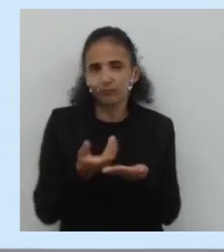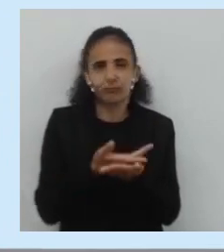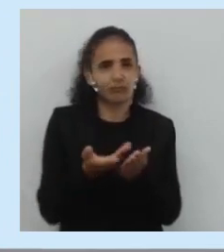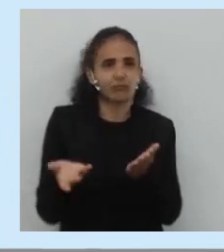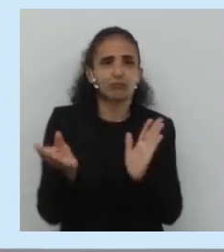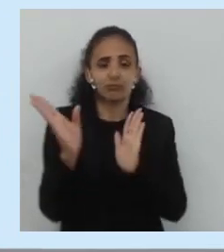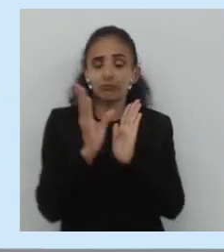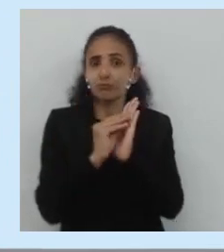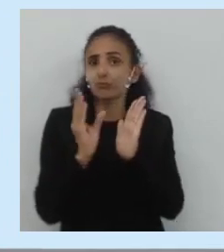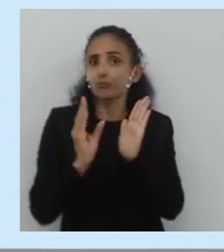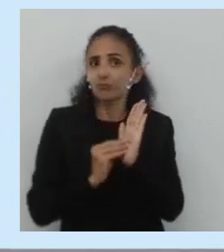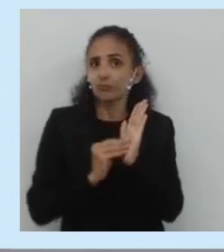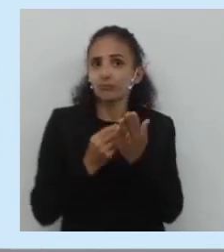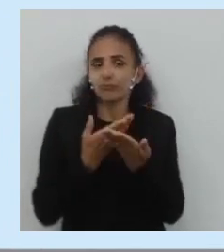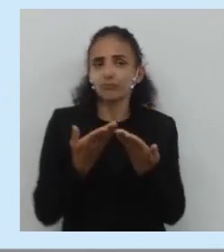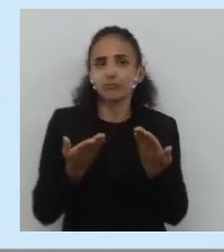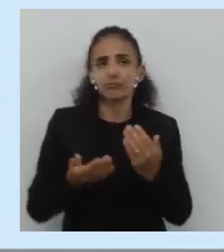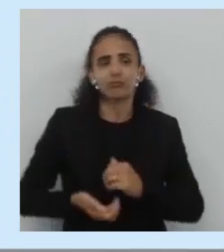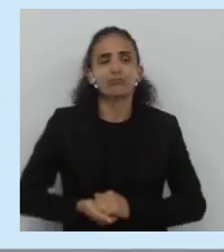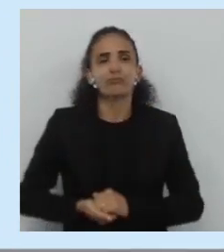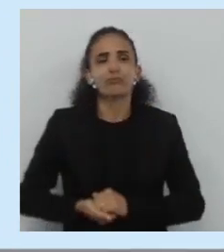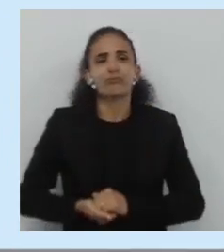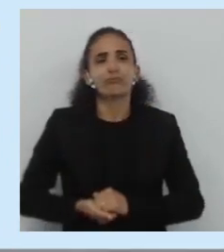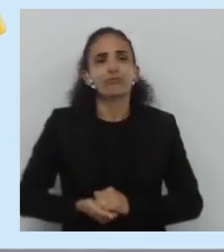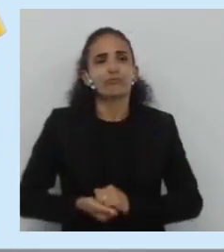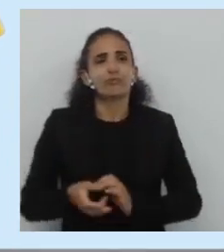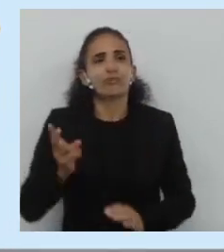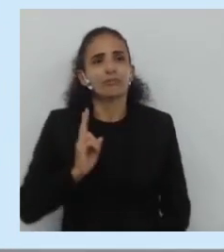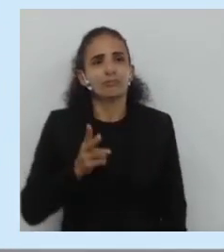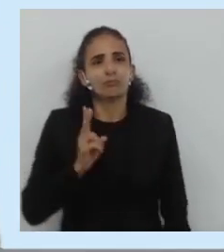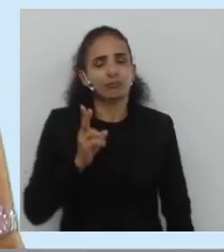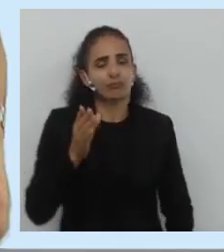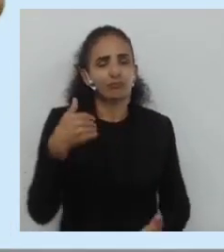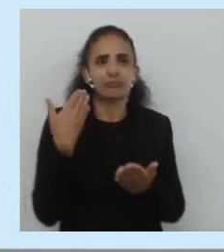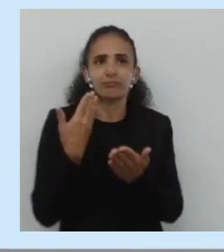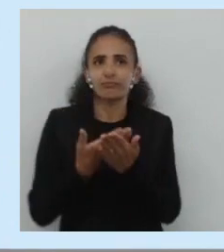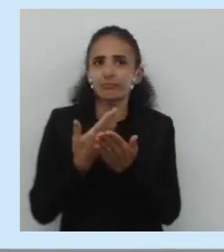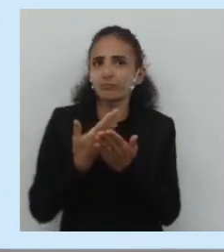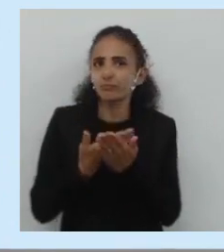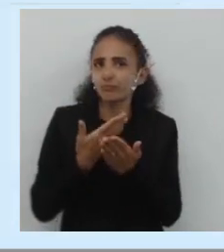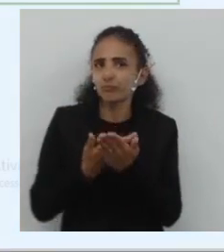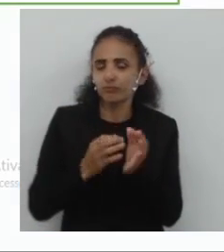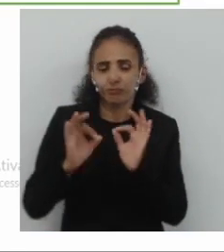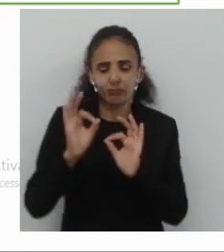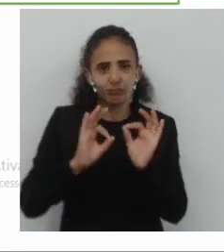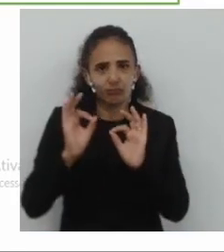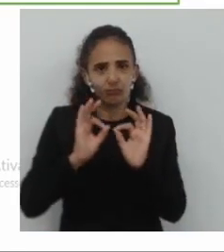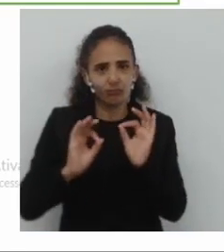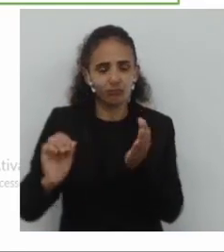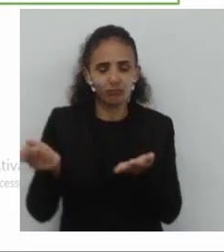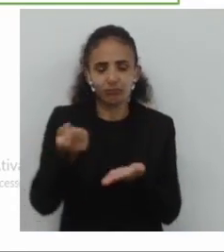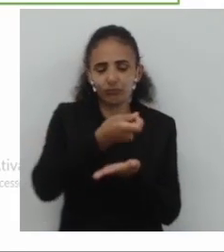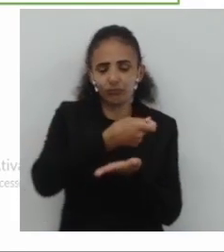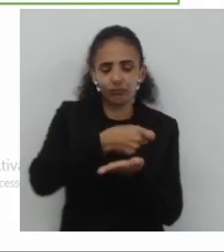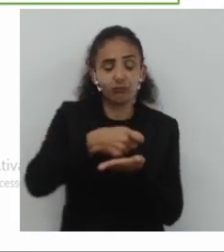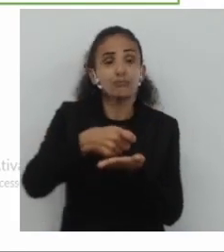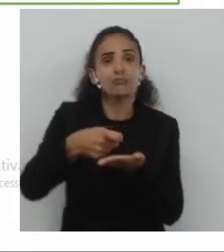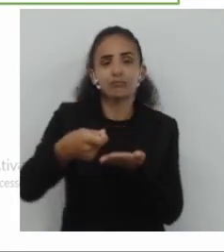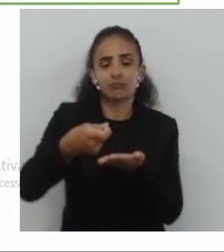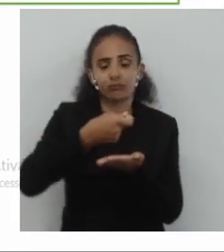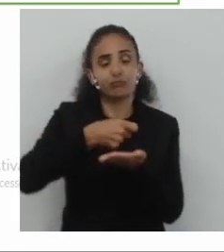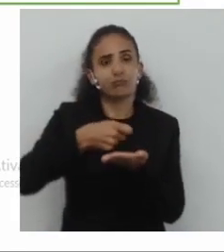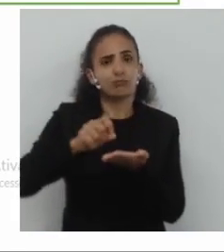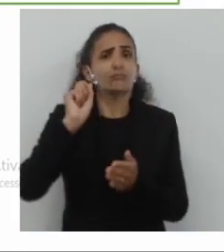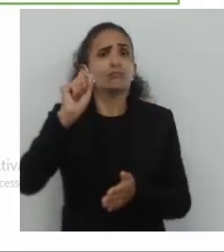determinado componente. Então vamos ver, vamos adiante aqui. Nós temos a seguinte questão: quando eu falo em tomada